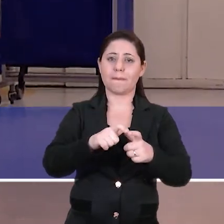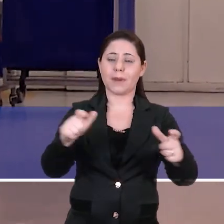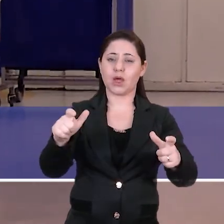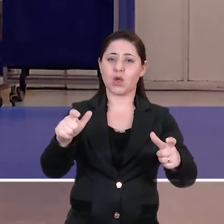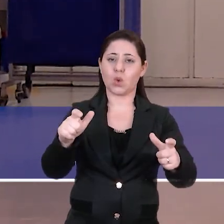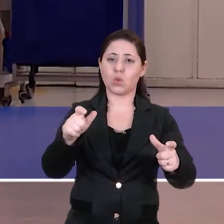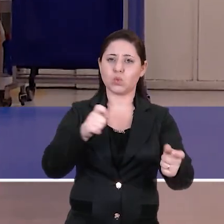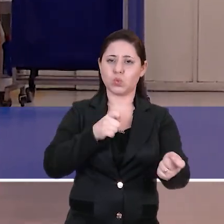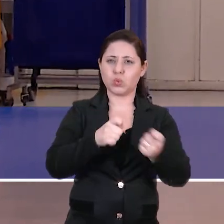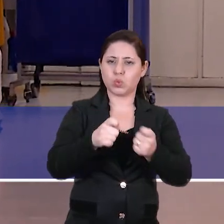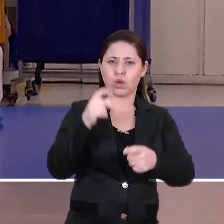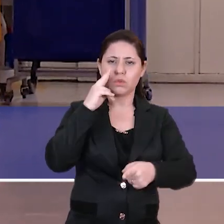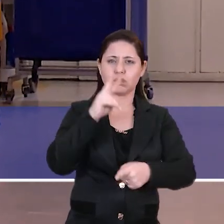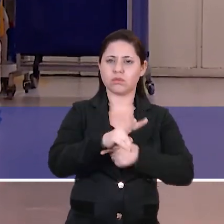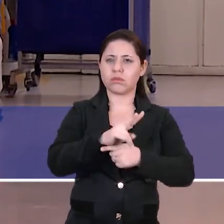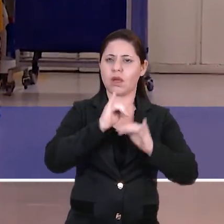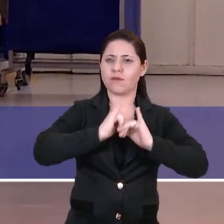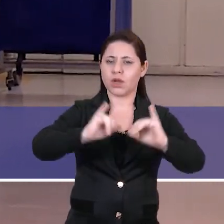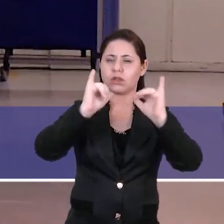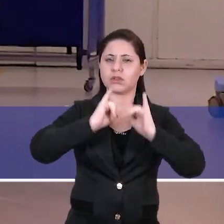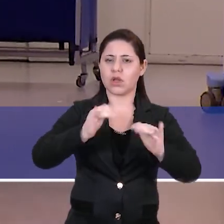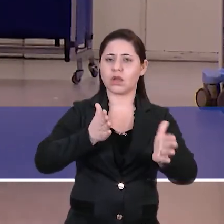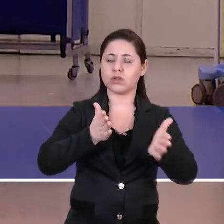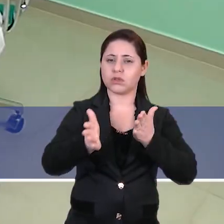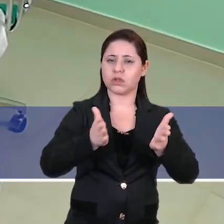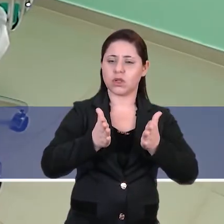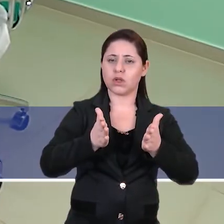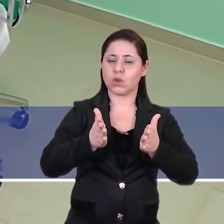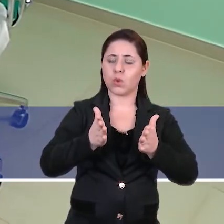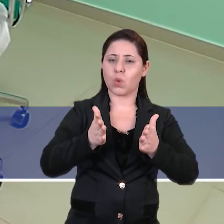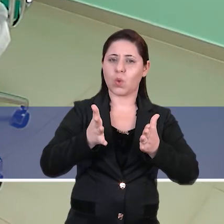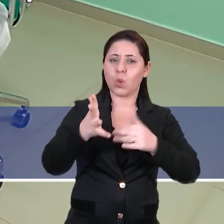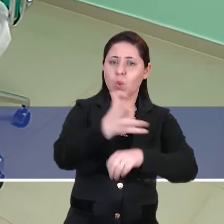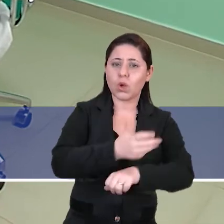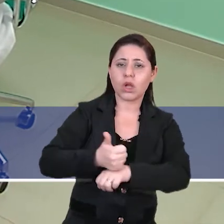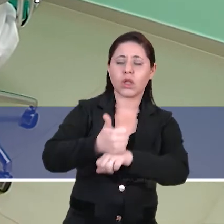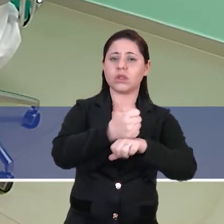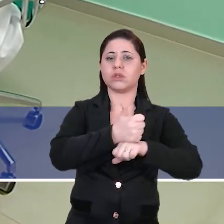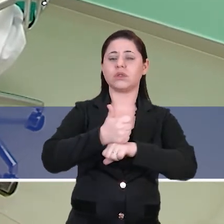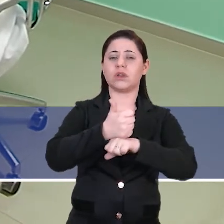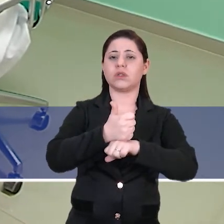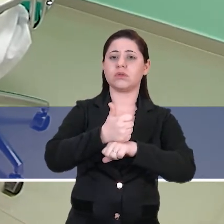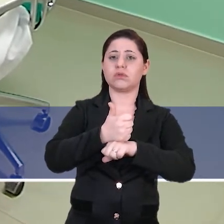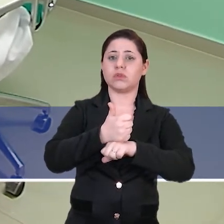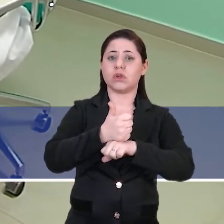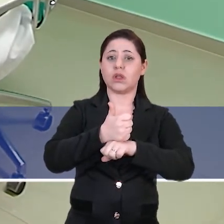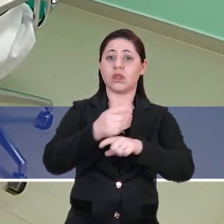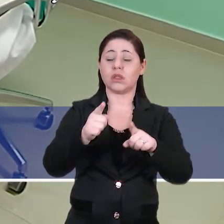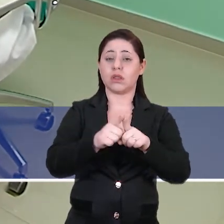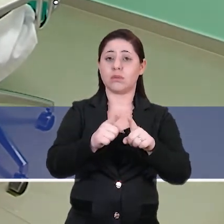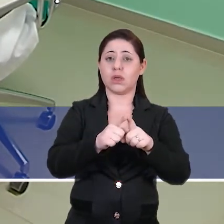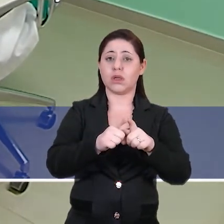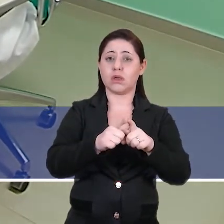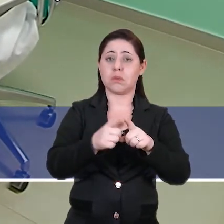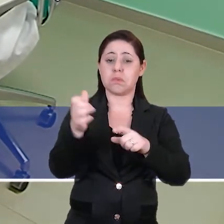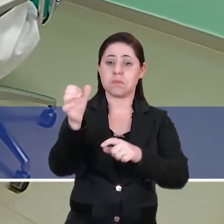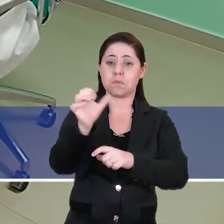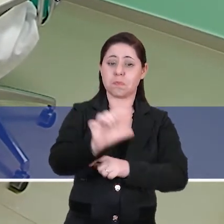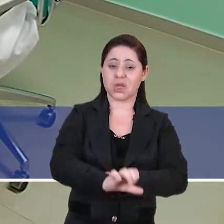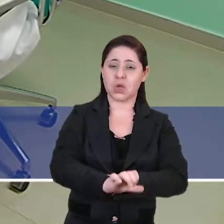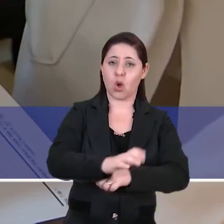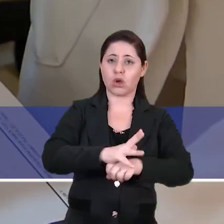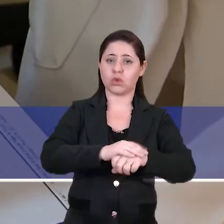controle social e acesso às informações dos pacientes, como qualidade clínica, controle de agravos e seus